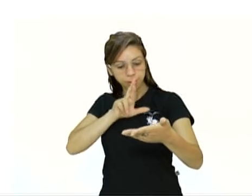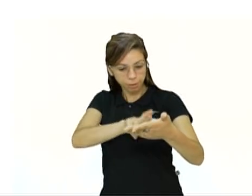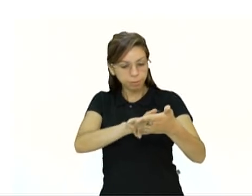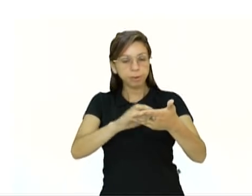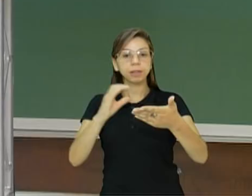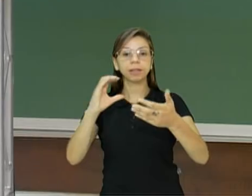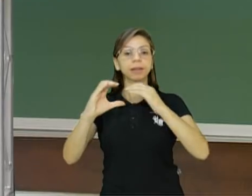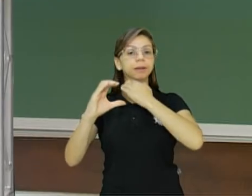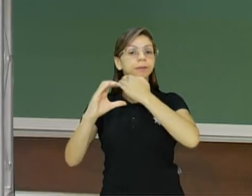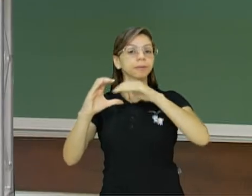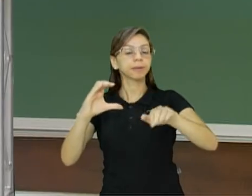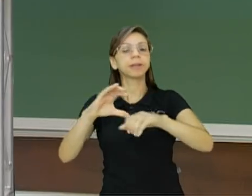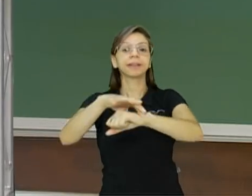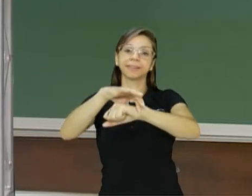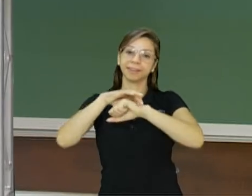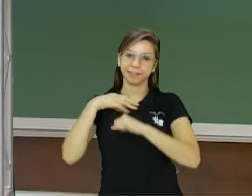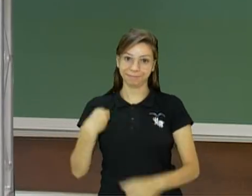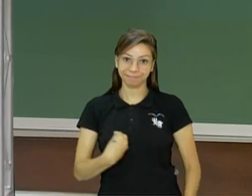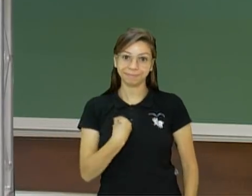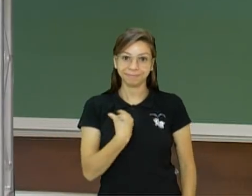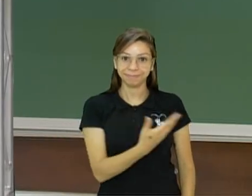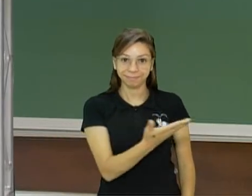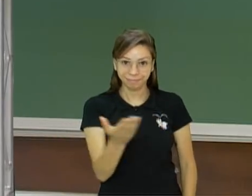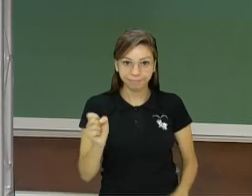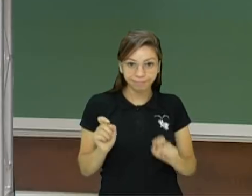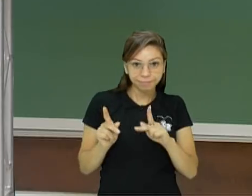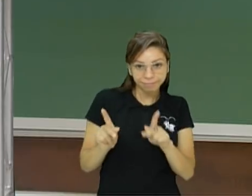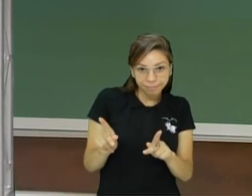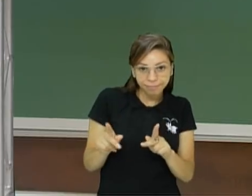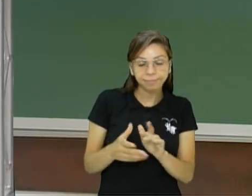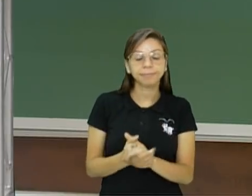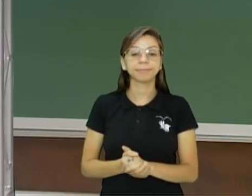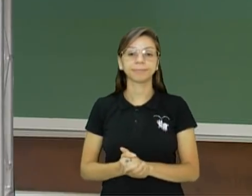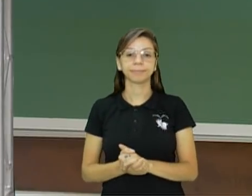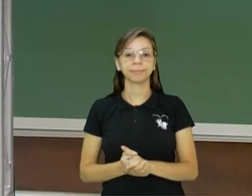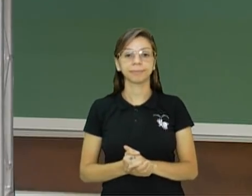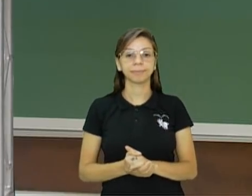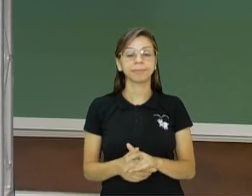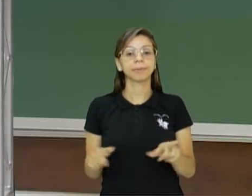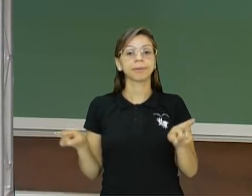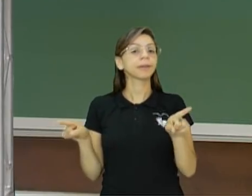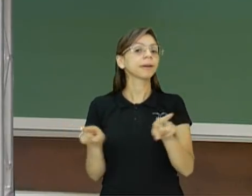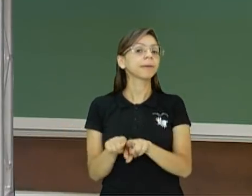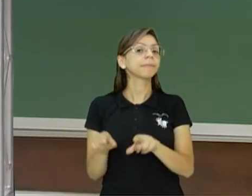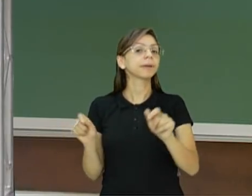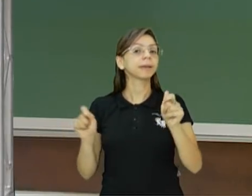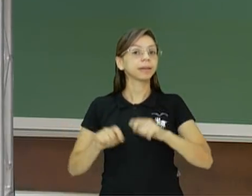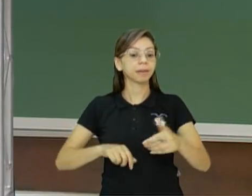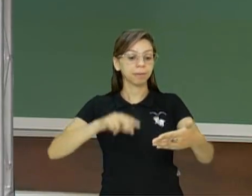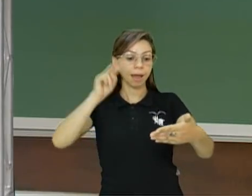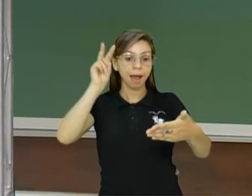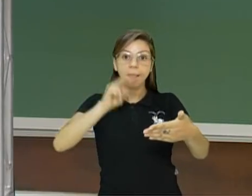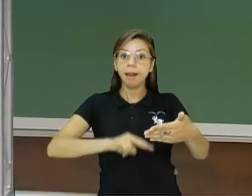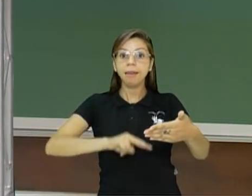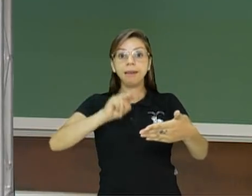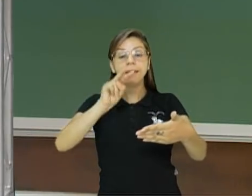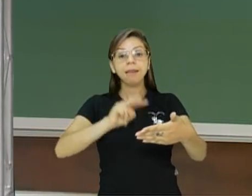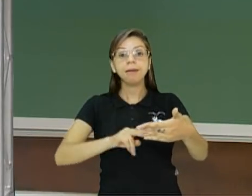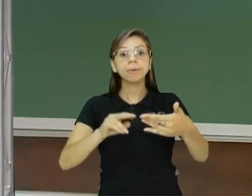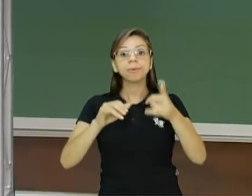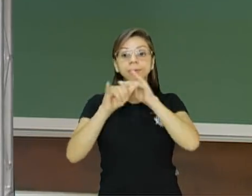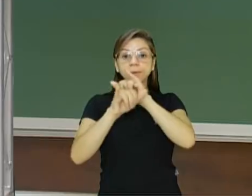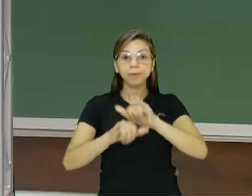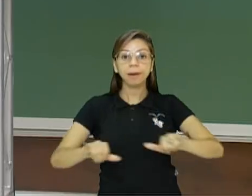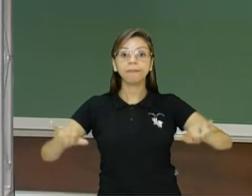para o professor para garantir a frequência de vocês, tudo bem? E também vocês têm que ler os murais, tá? De todas